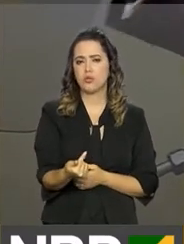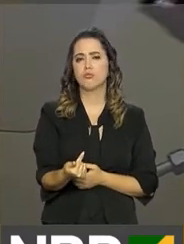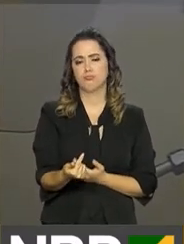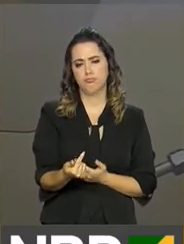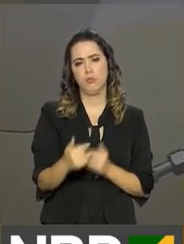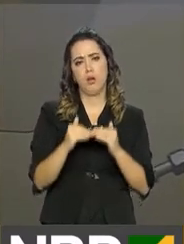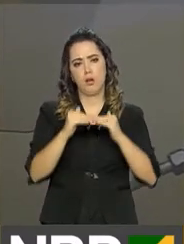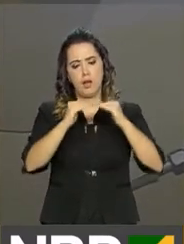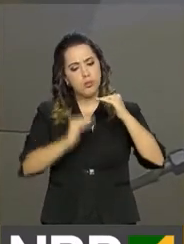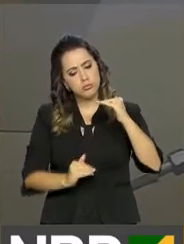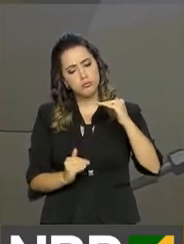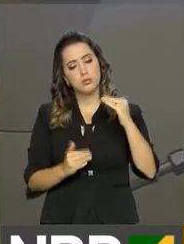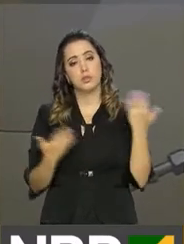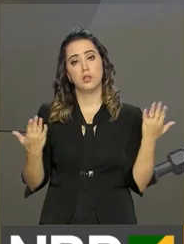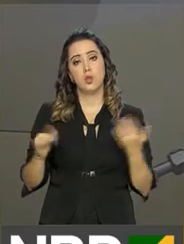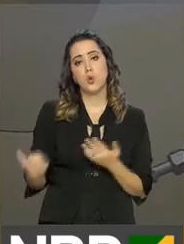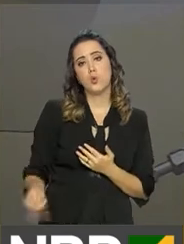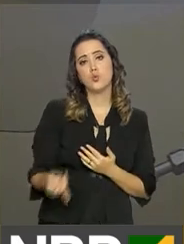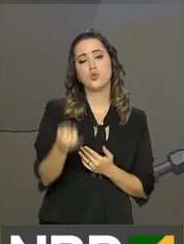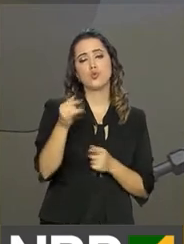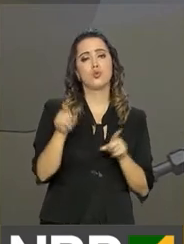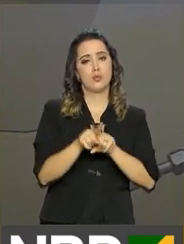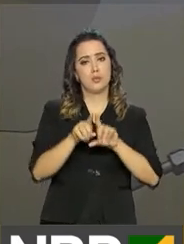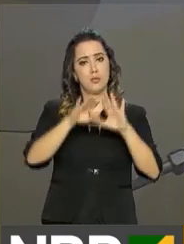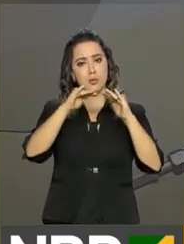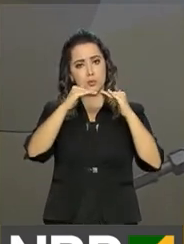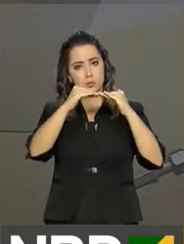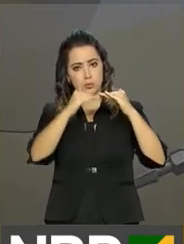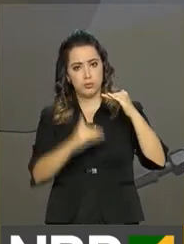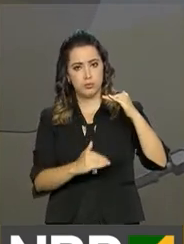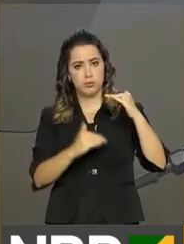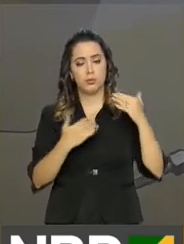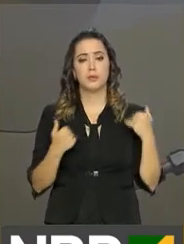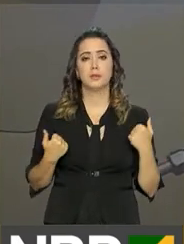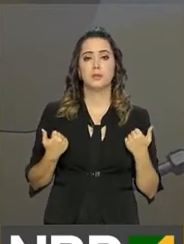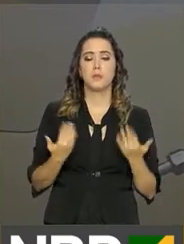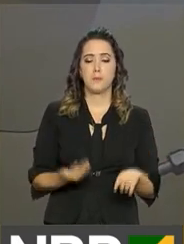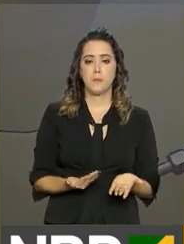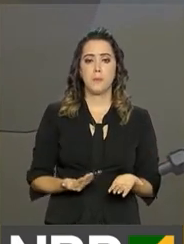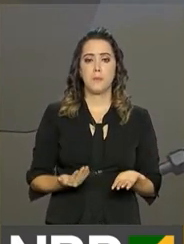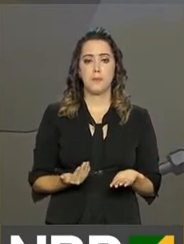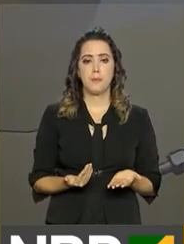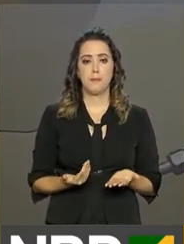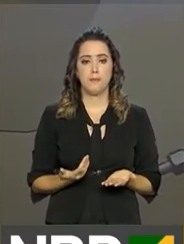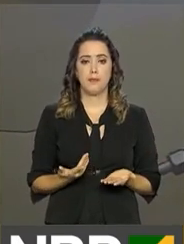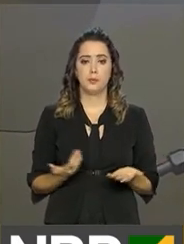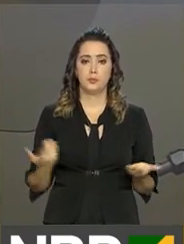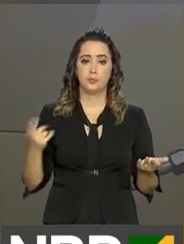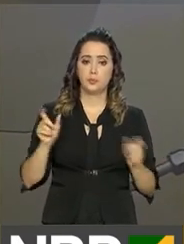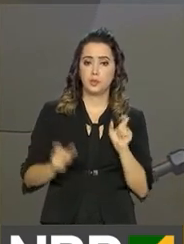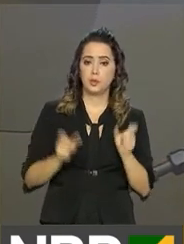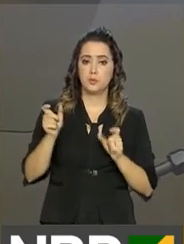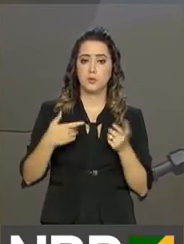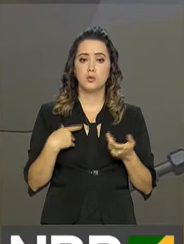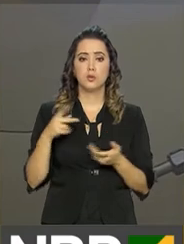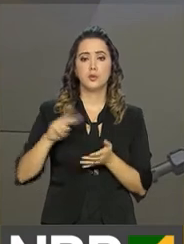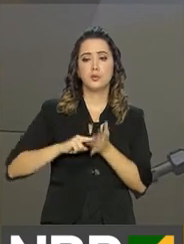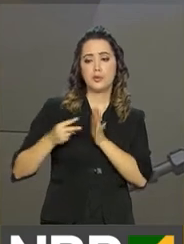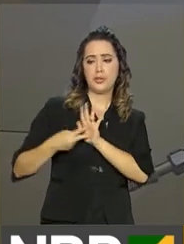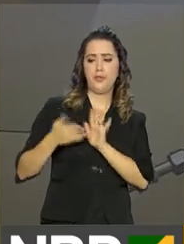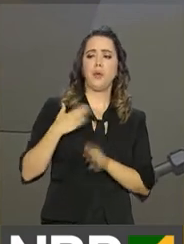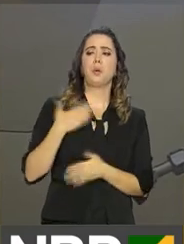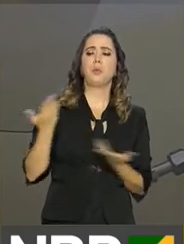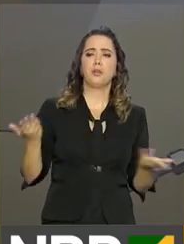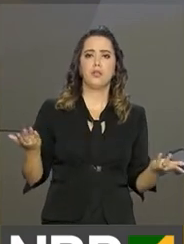14,75, hoje estão em 6,75, com viés de baixa, não é? É claro que as pessoas perguntam, mas o que isso tem a ver